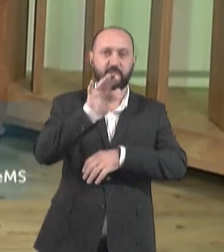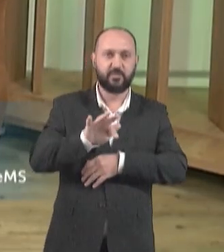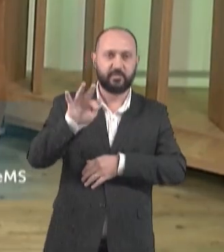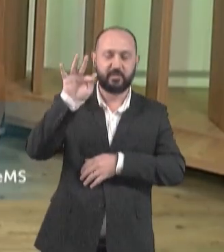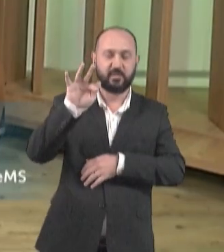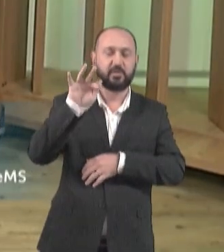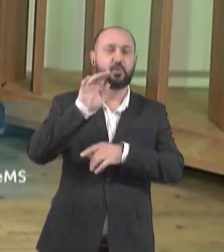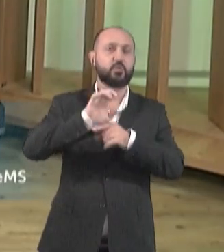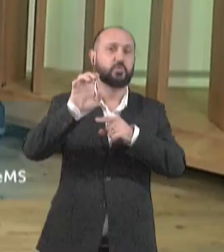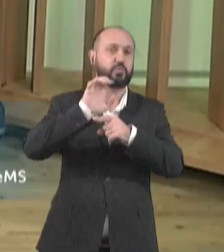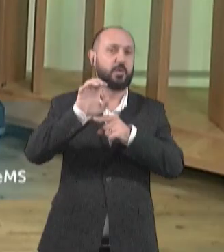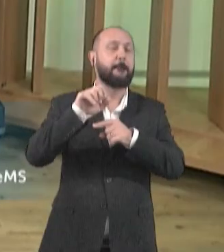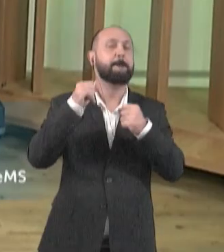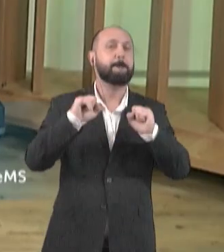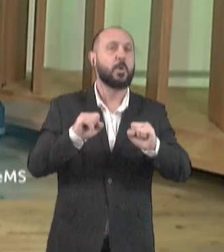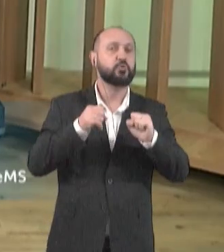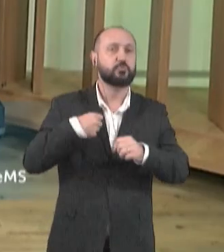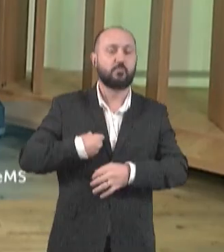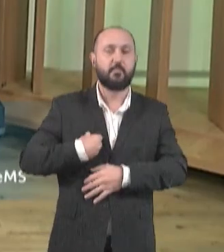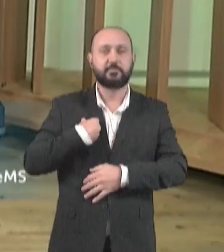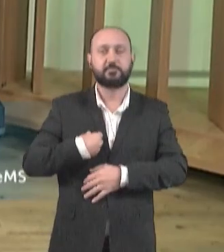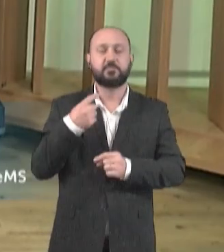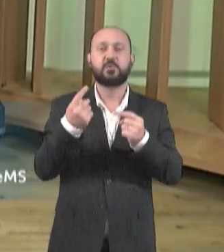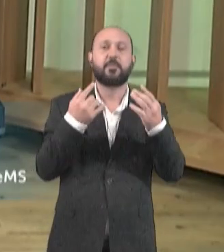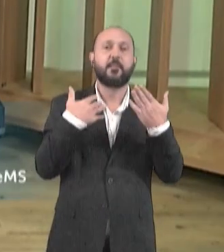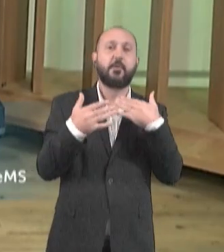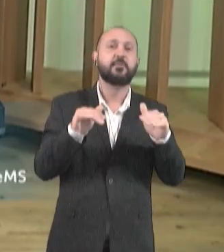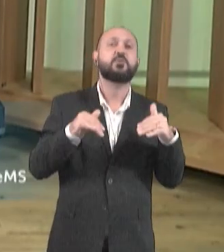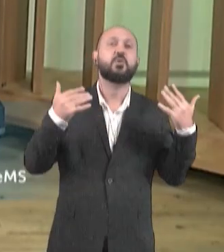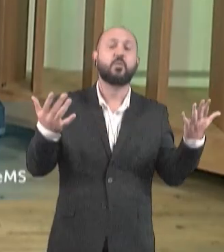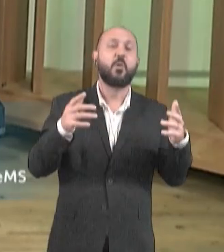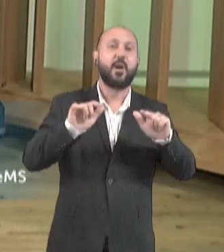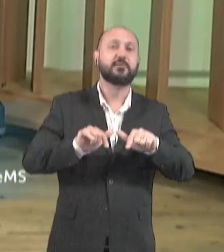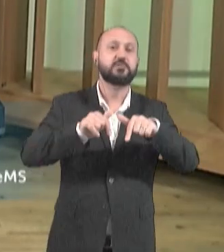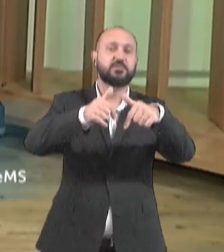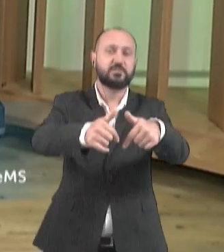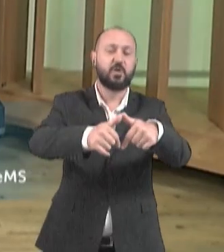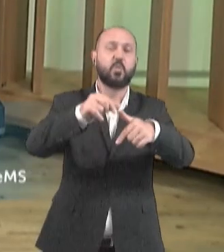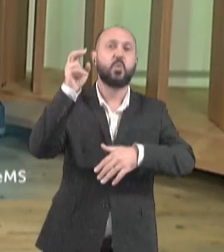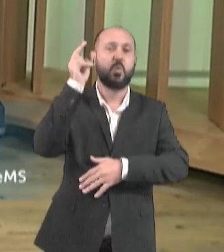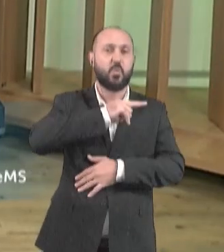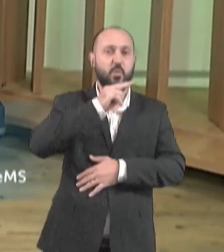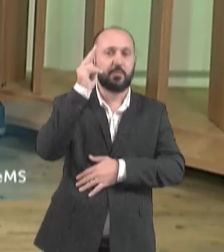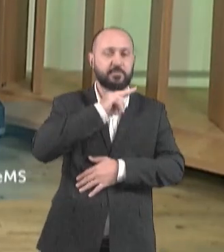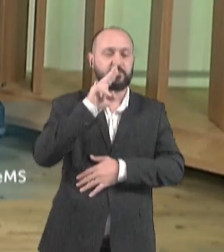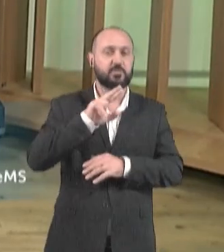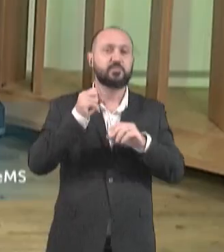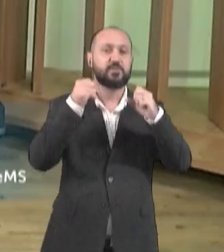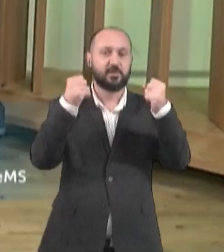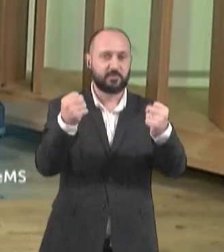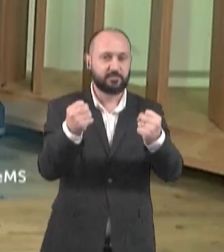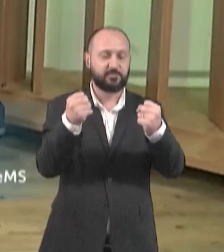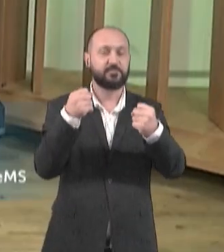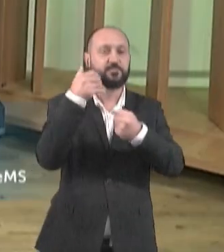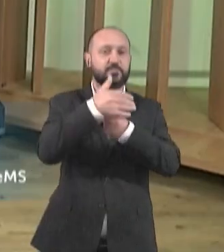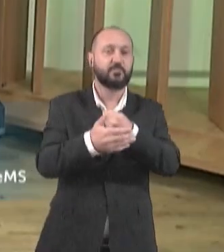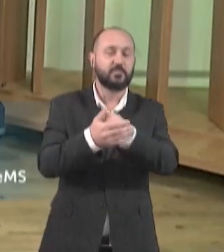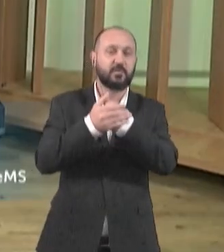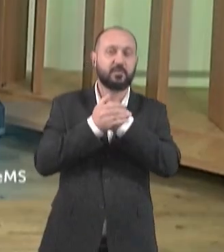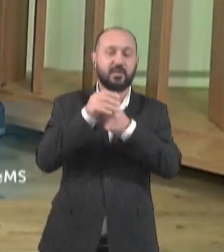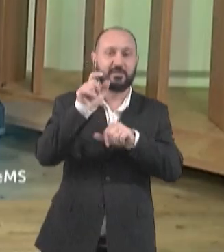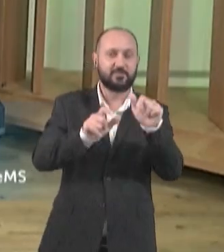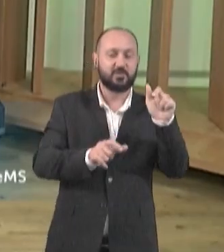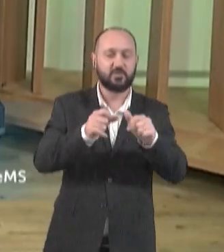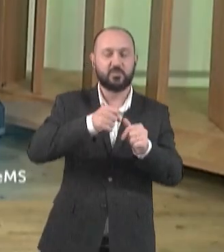União e também do Estado devem participar para debater quais são as ações urgentes de fortalecimento e proteção